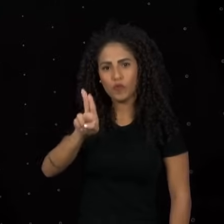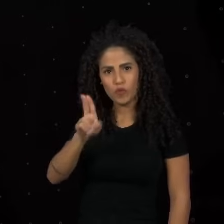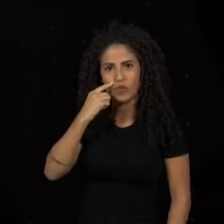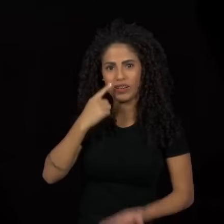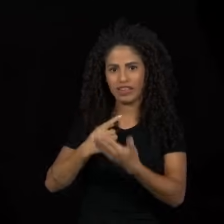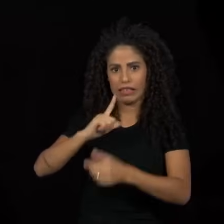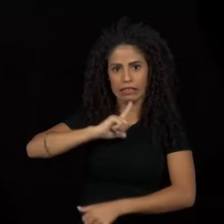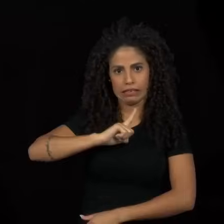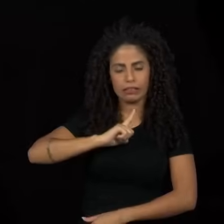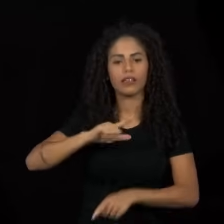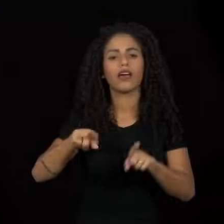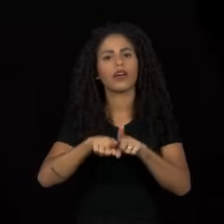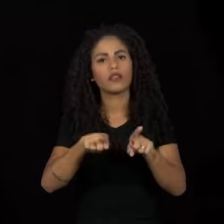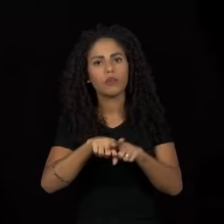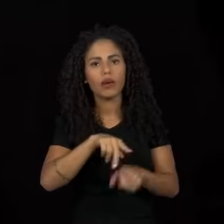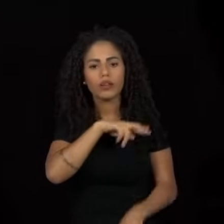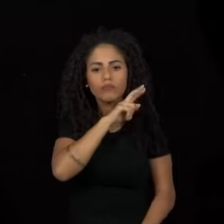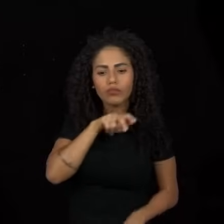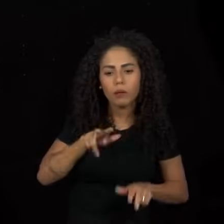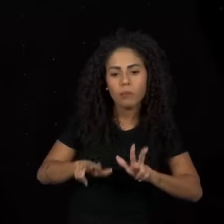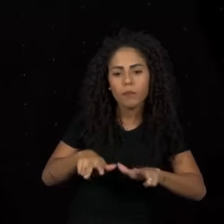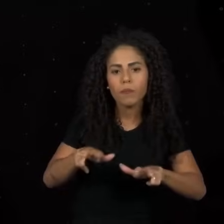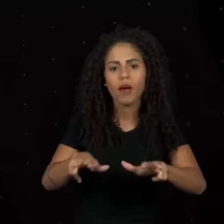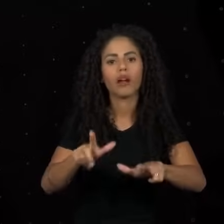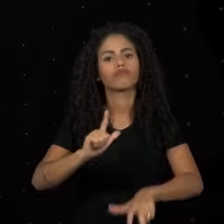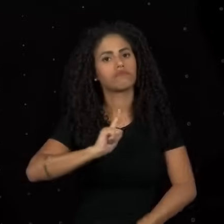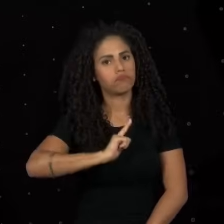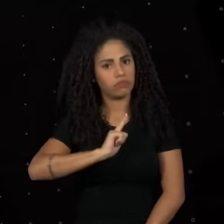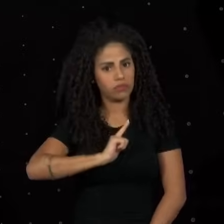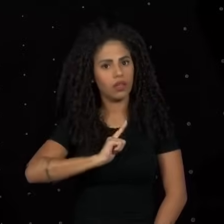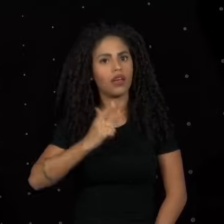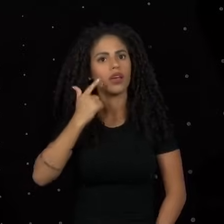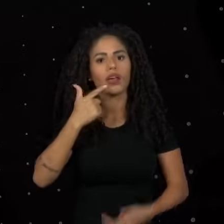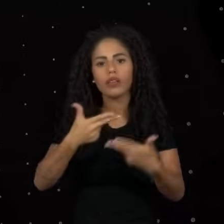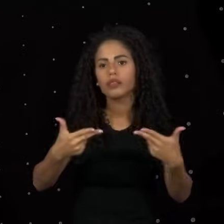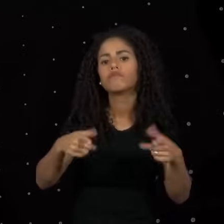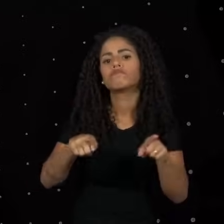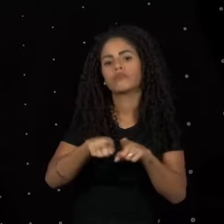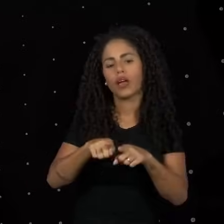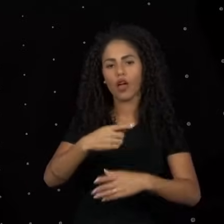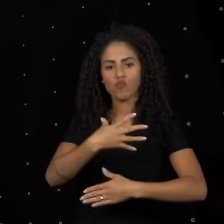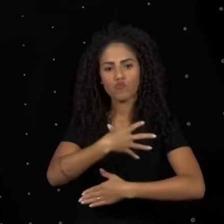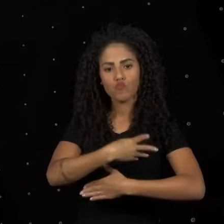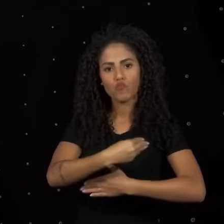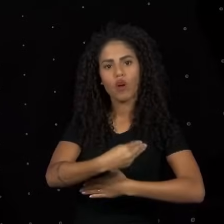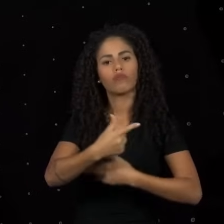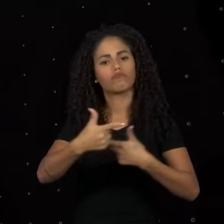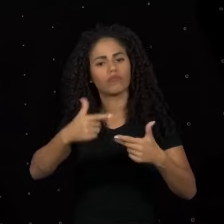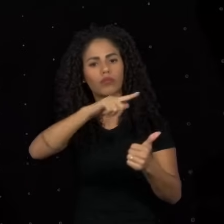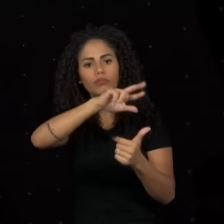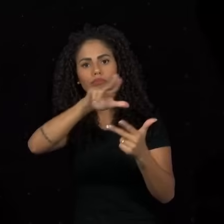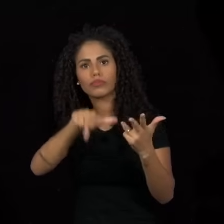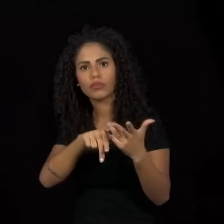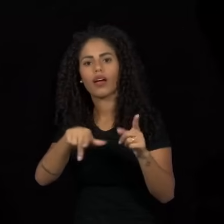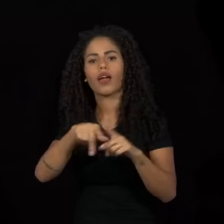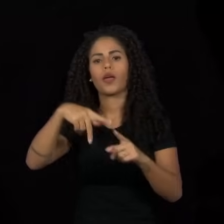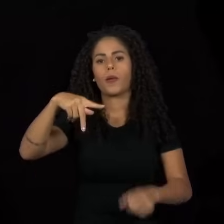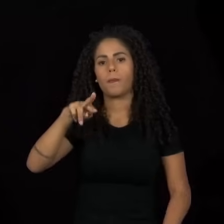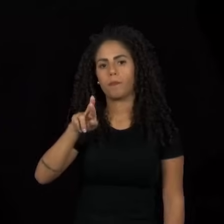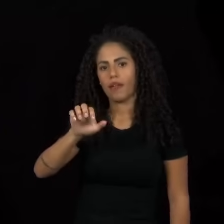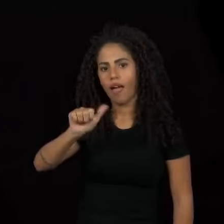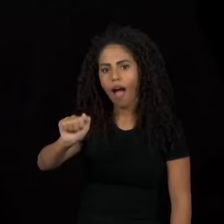são os répteis. E também tem as espécies de mamíferos, né? Além das capivaras. Tem o preá,